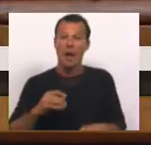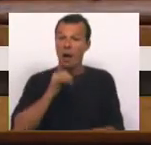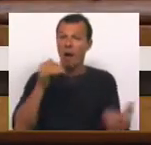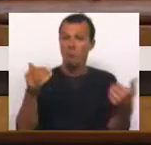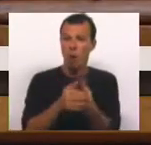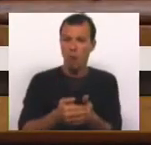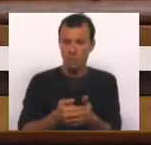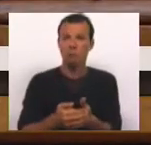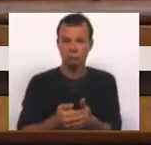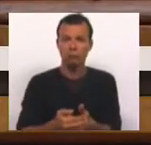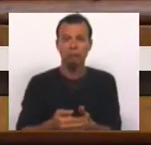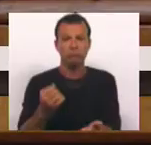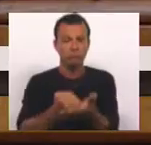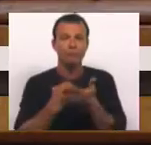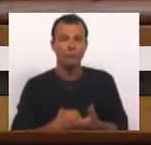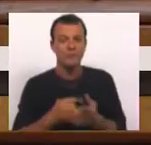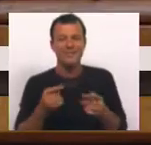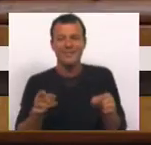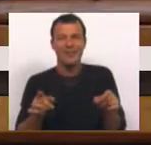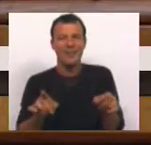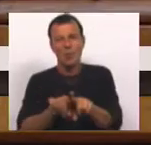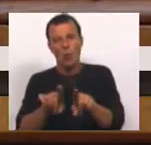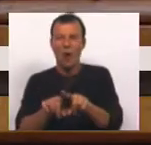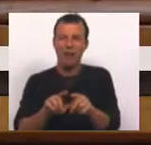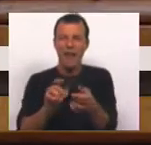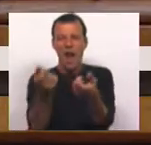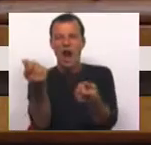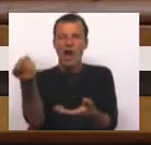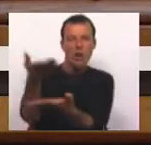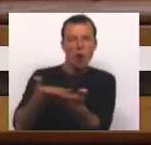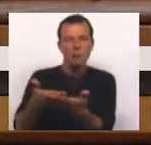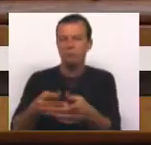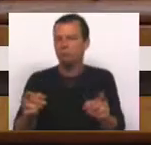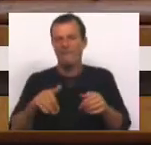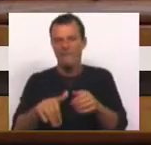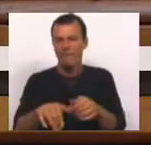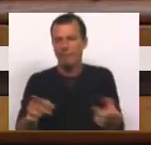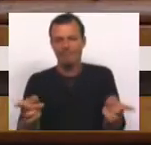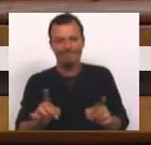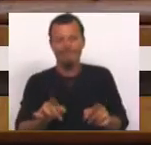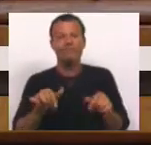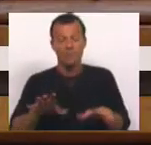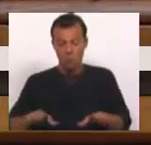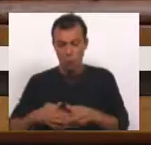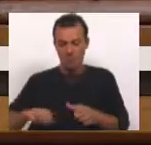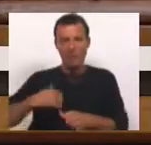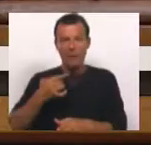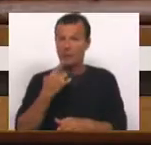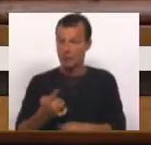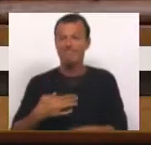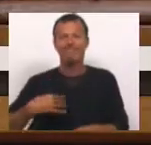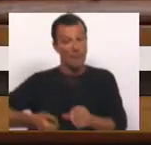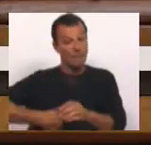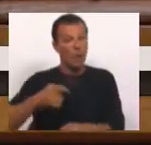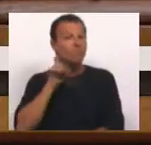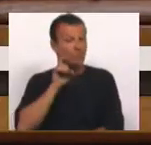se torne um fator de negócio no nosso país. Essa é uma garantia que, para os verdes, deve ficar assegurada e, por isso, propomos